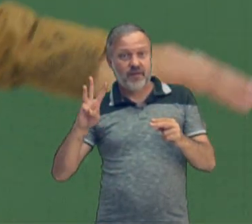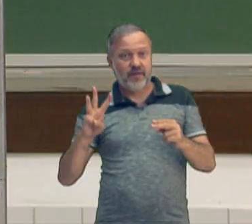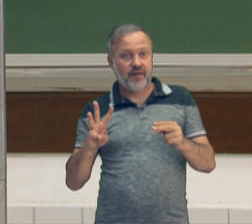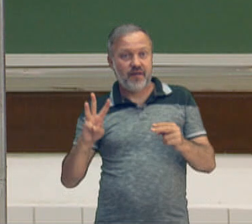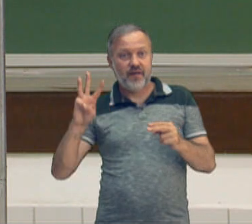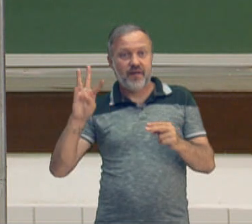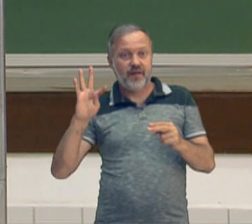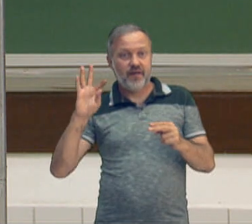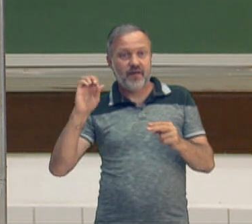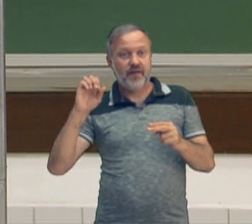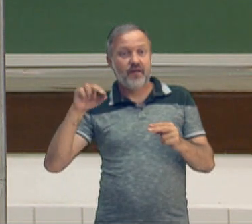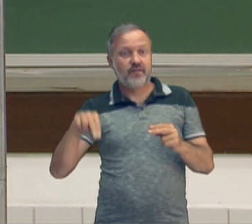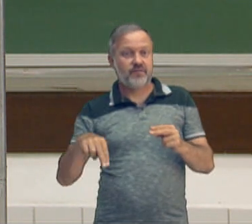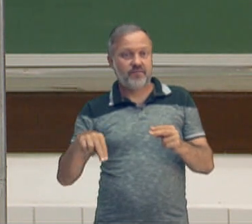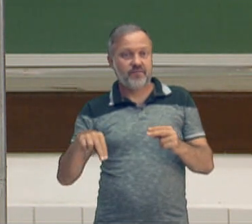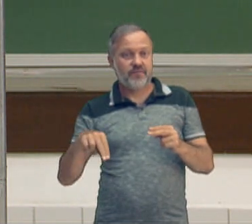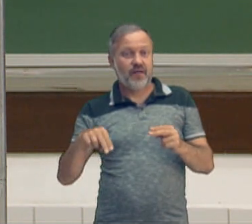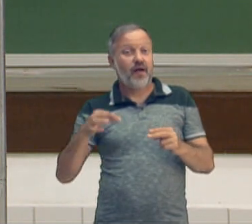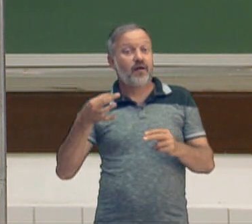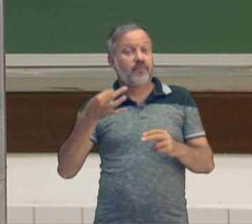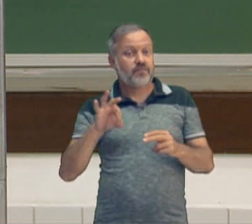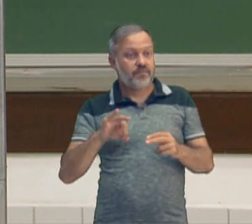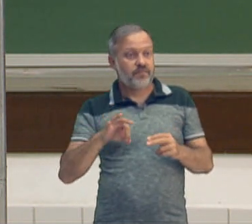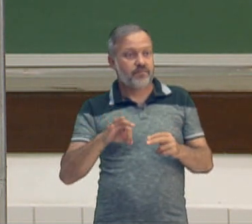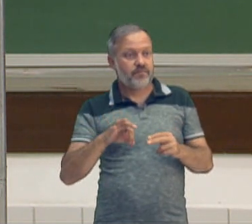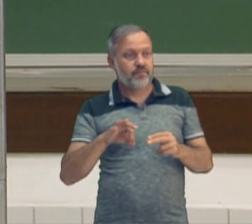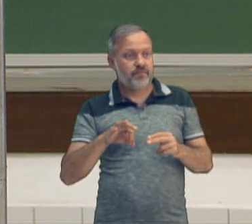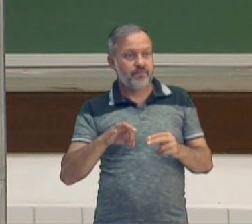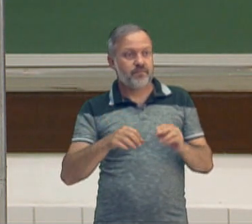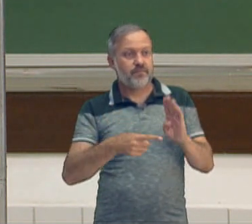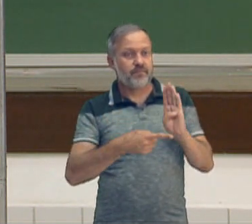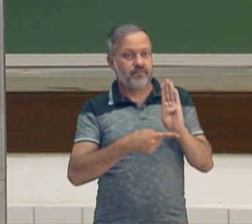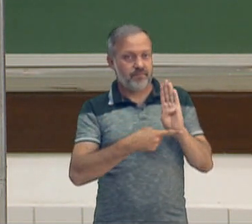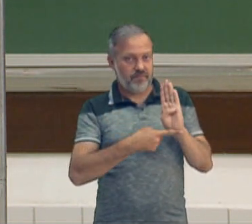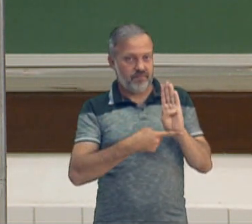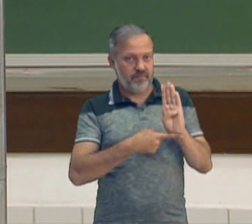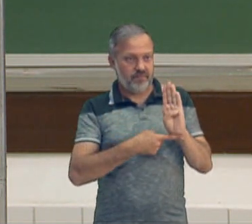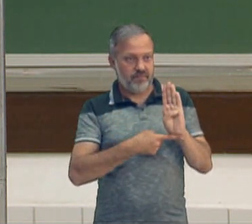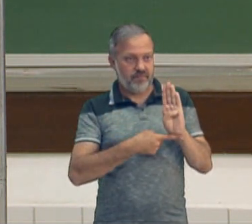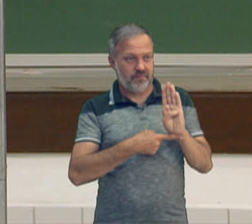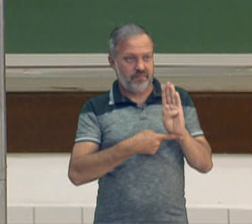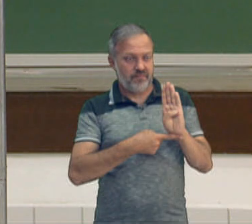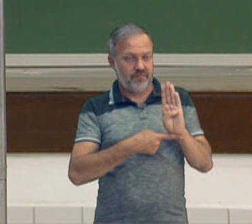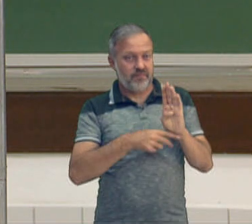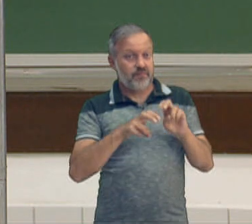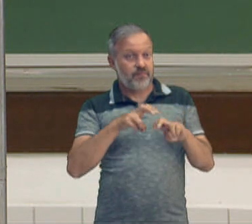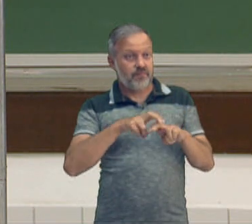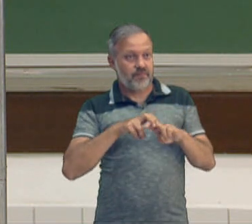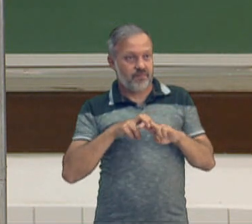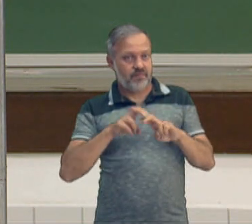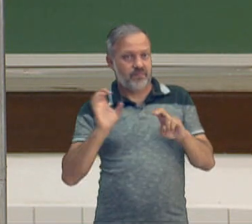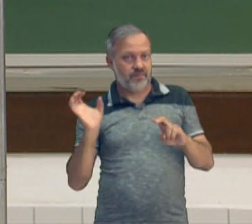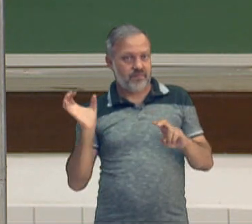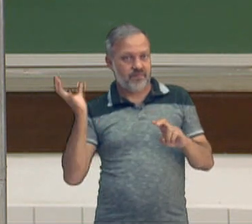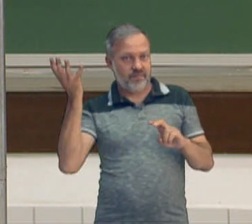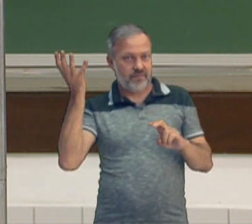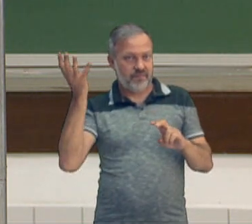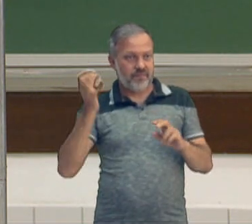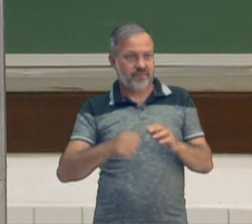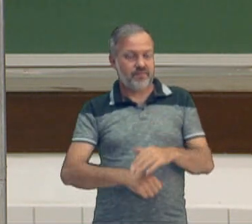gravidade do Newton. Então a resposta correta é a letra B, causa e efeito.